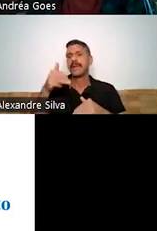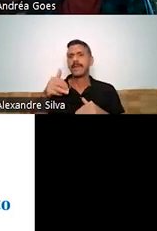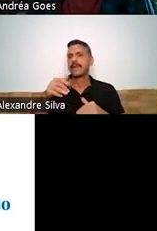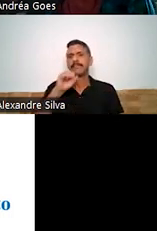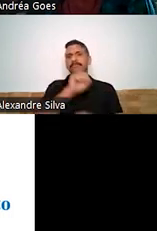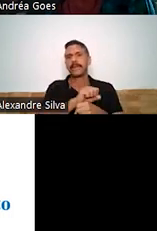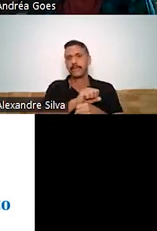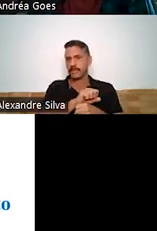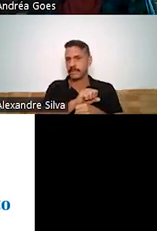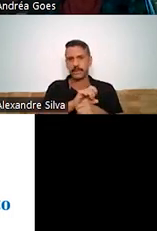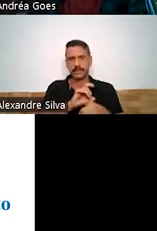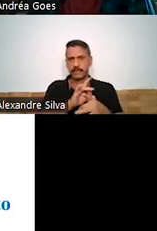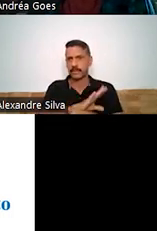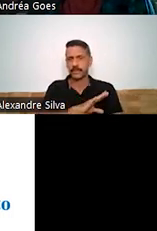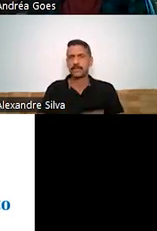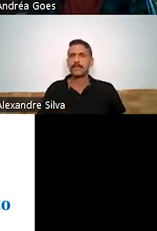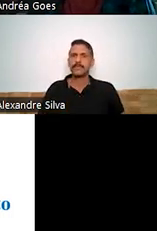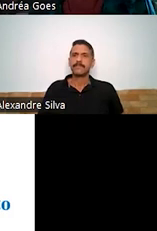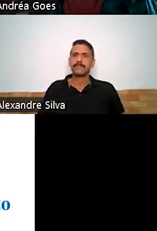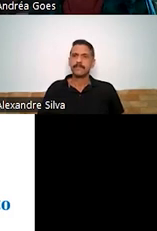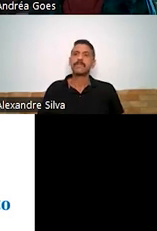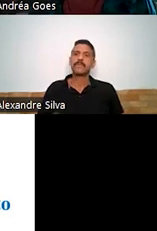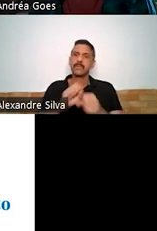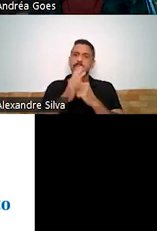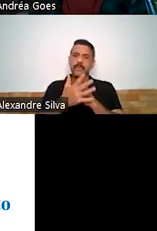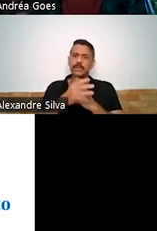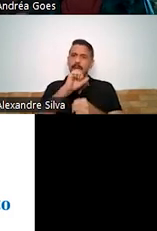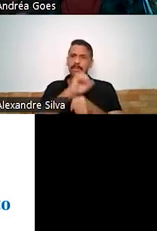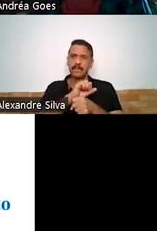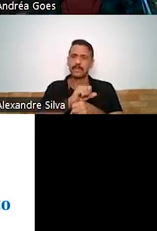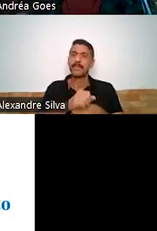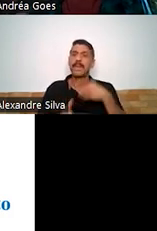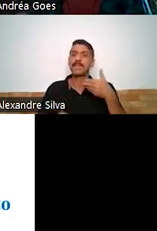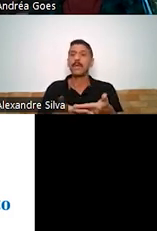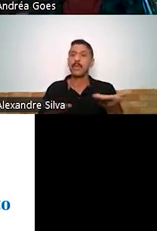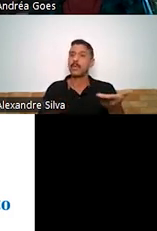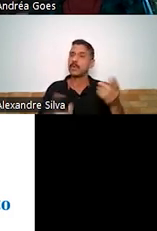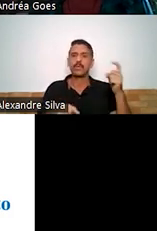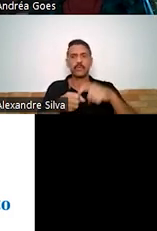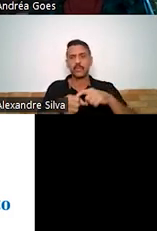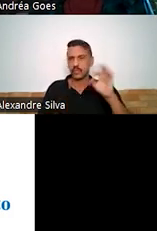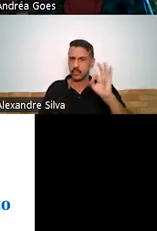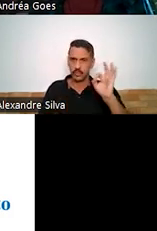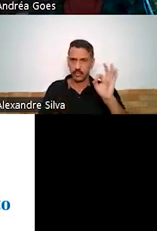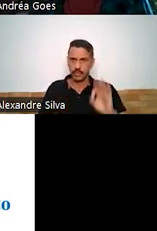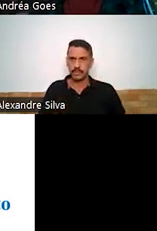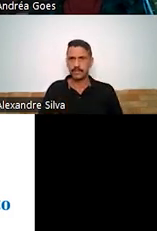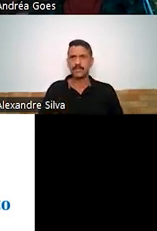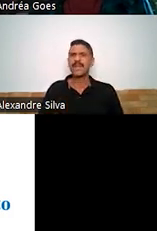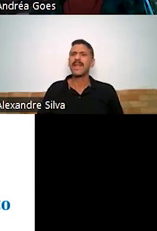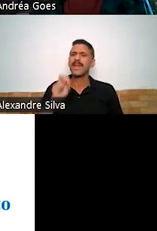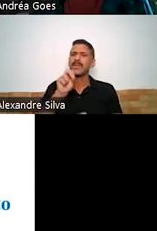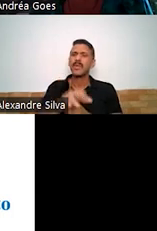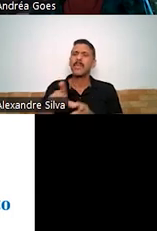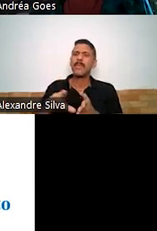parou na época do Covid. Então, até hoje ela não voltou, e ela entrou logo um pouco antes,